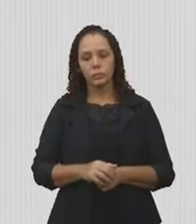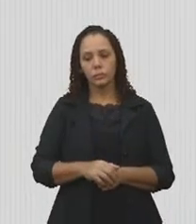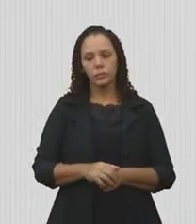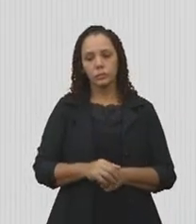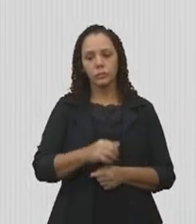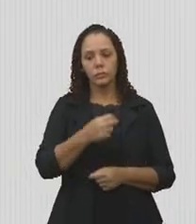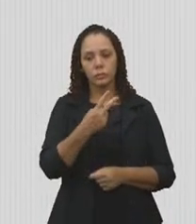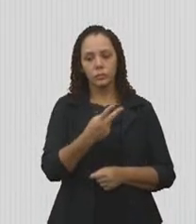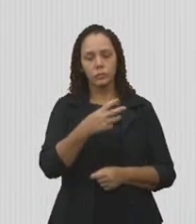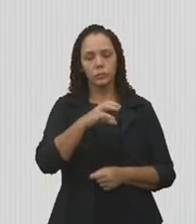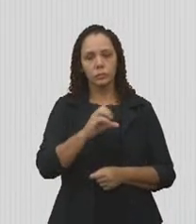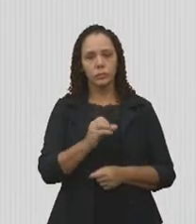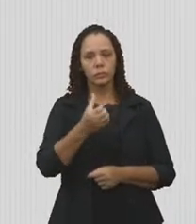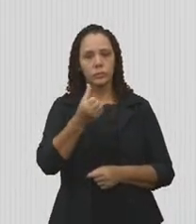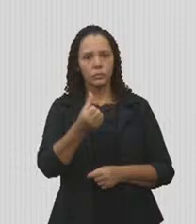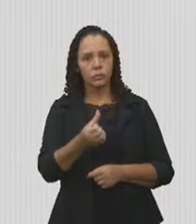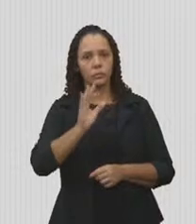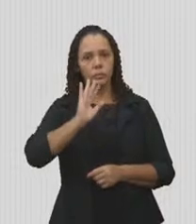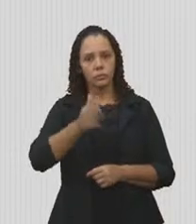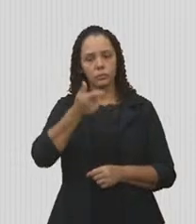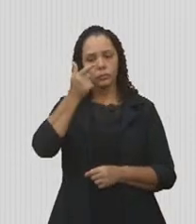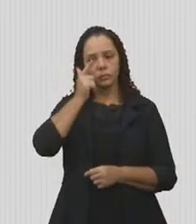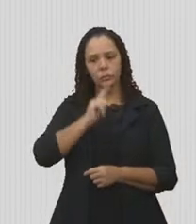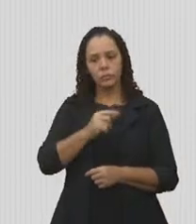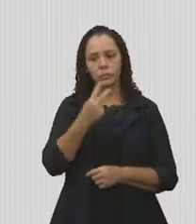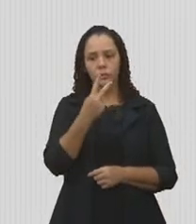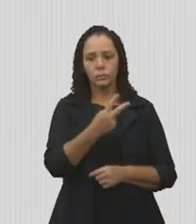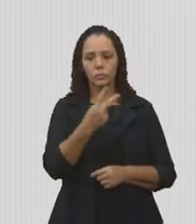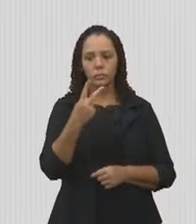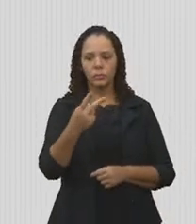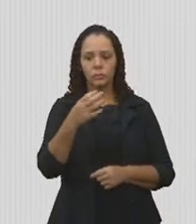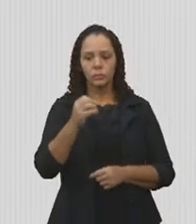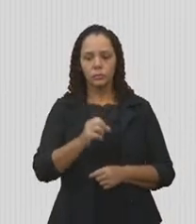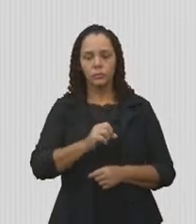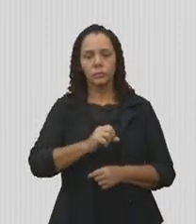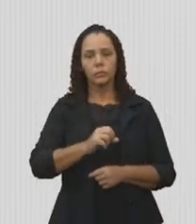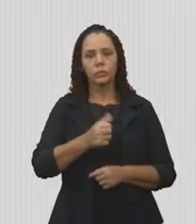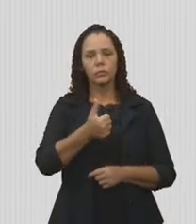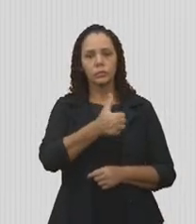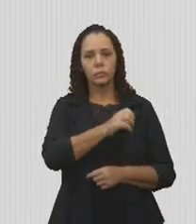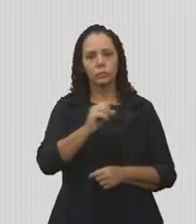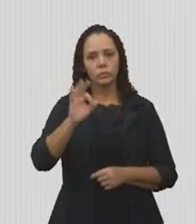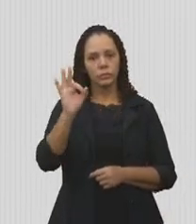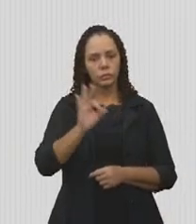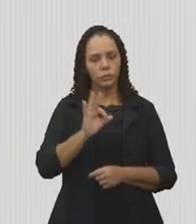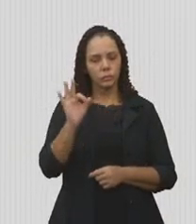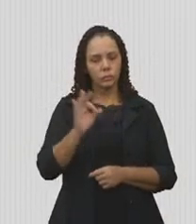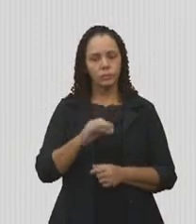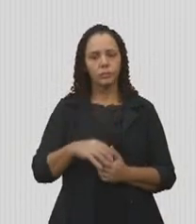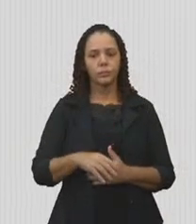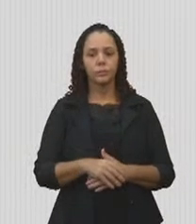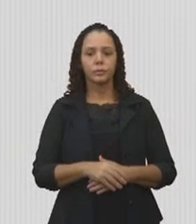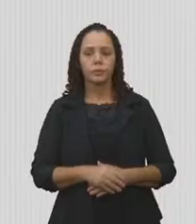206 milhões, arrecadamos 220, 100% do previsto. Aí, pode passar, por gentileza.